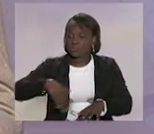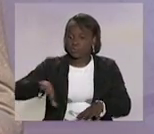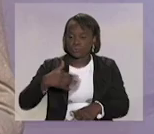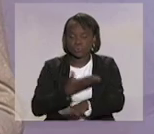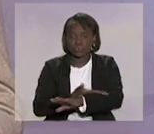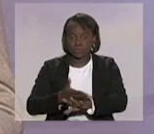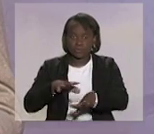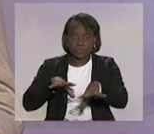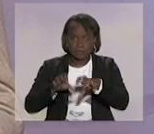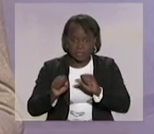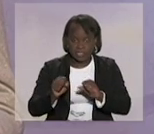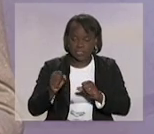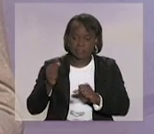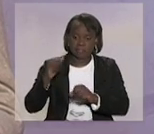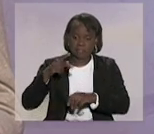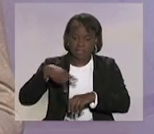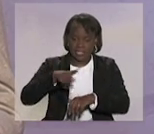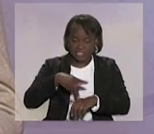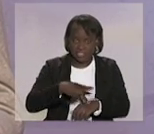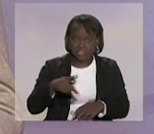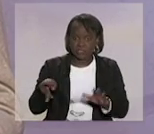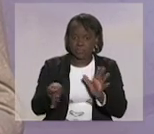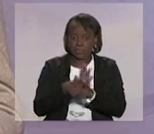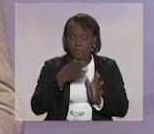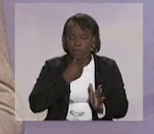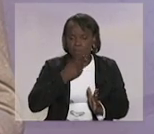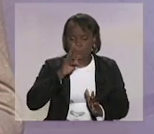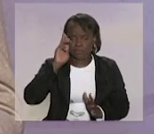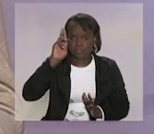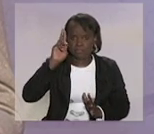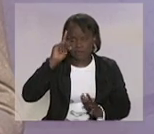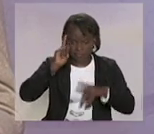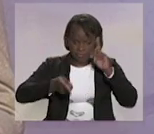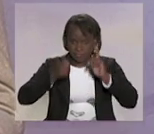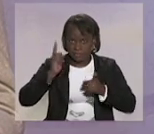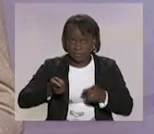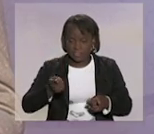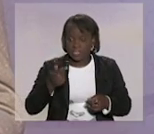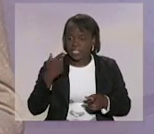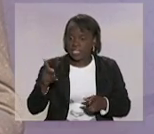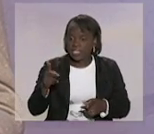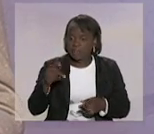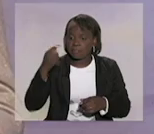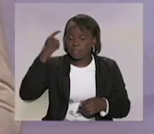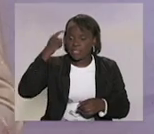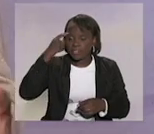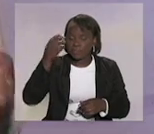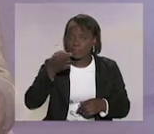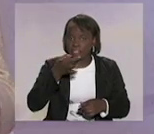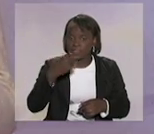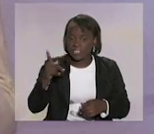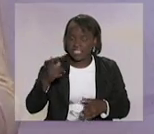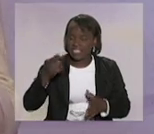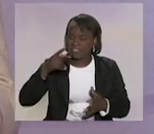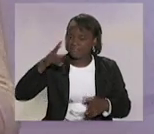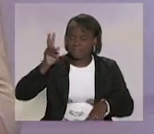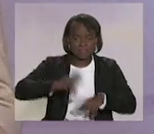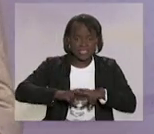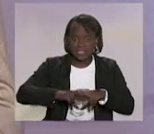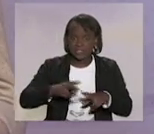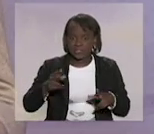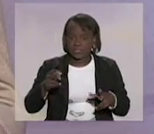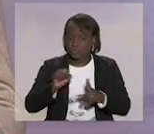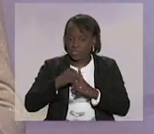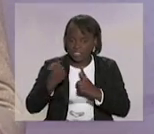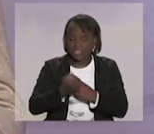nossa formação patriarcal e machista, é difícil que esses conceitos tão arraigados